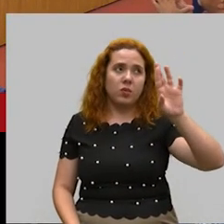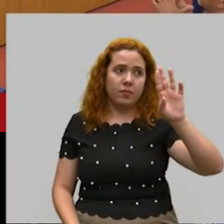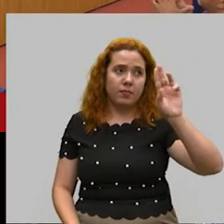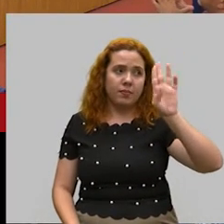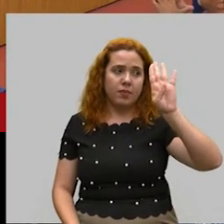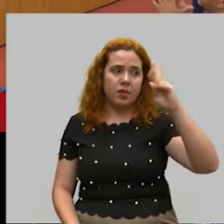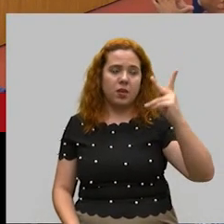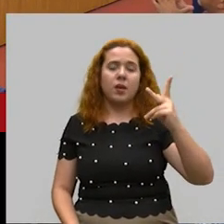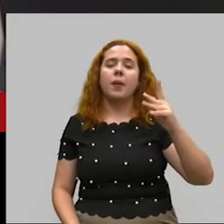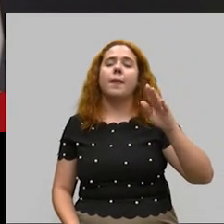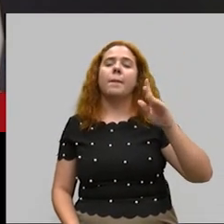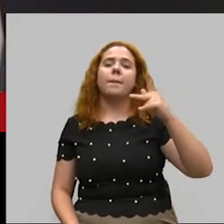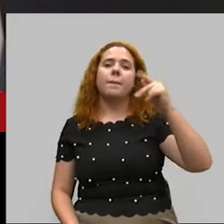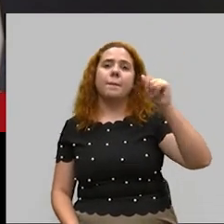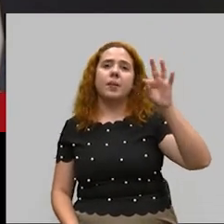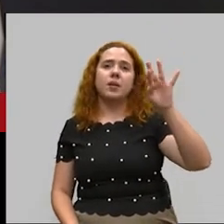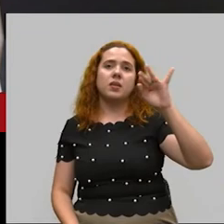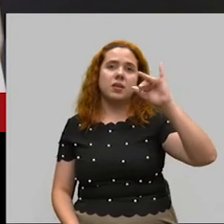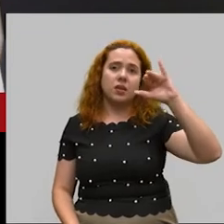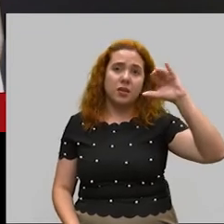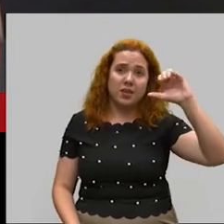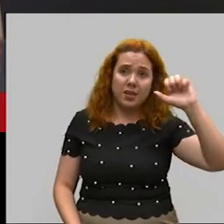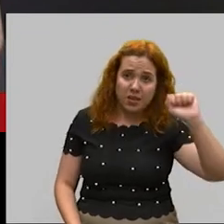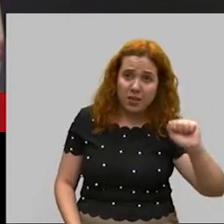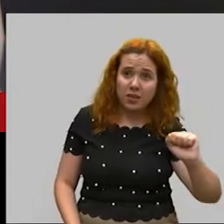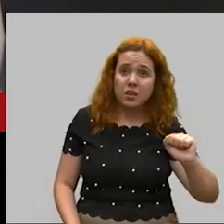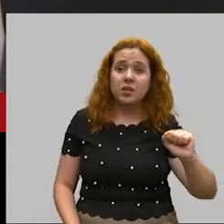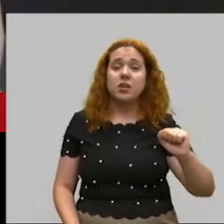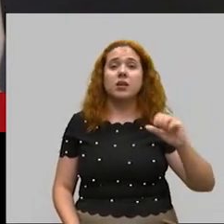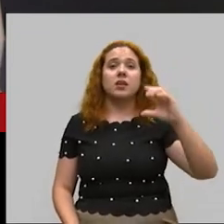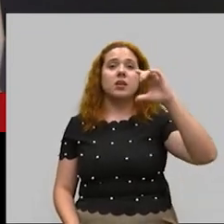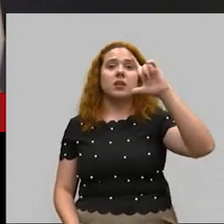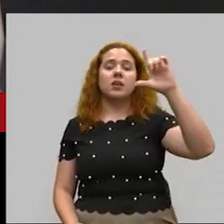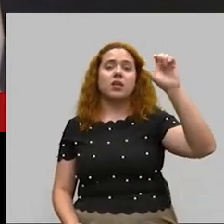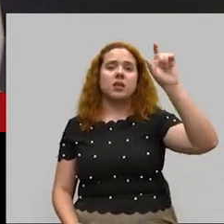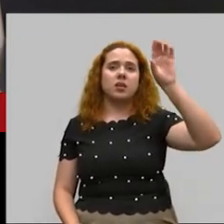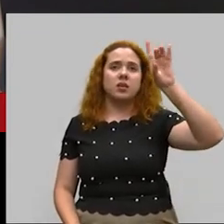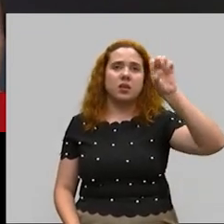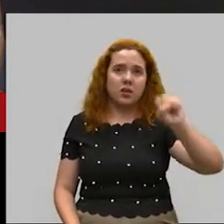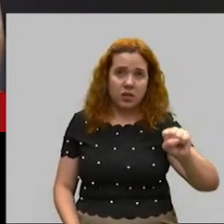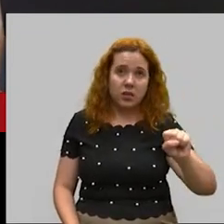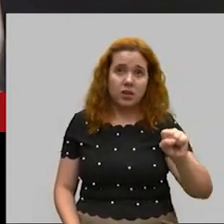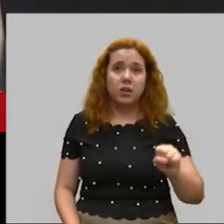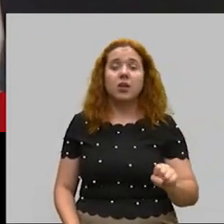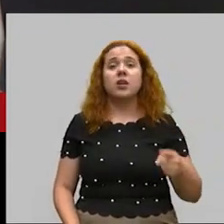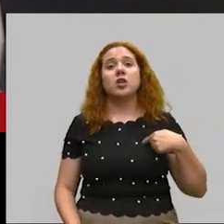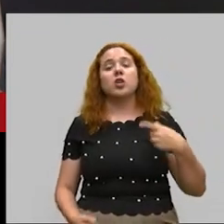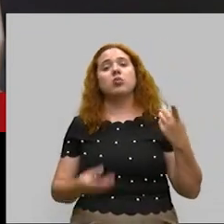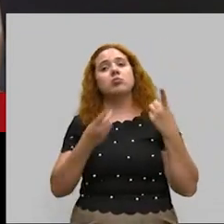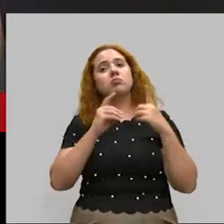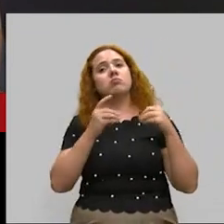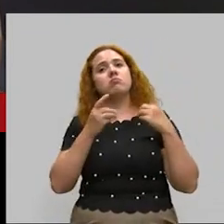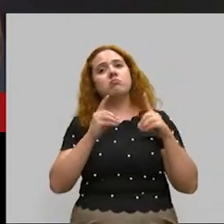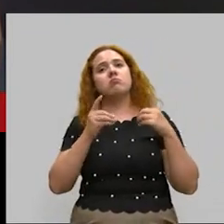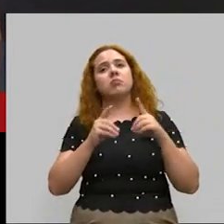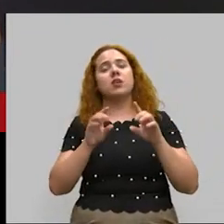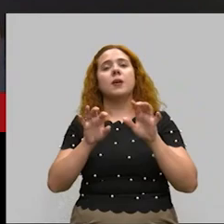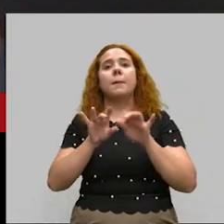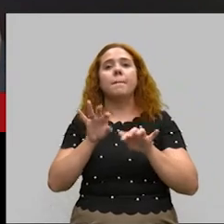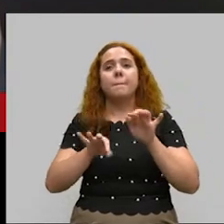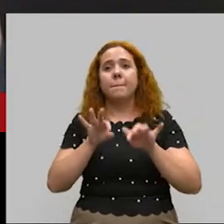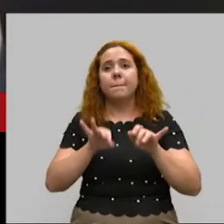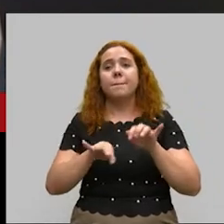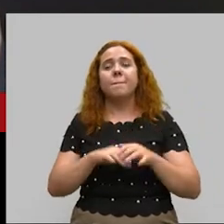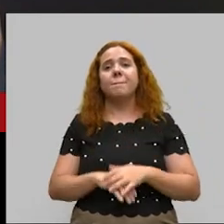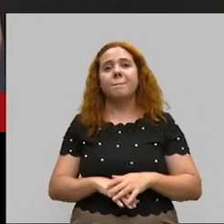Patrícia Salomão de águas formosas e a C Oliveira de Uberaba que participaram dos debates no chat que fica